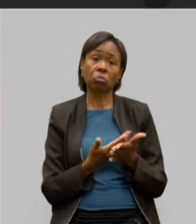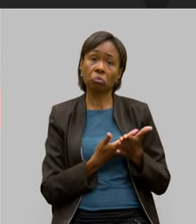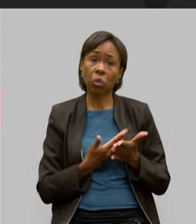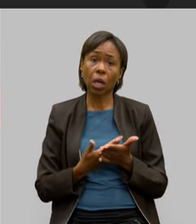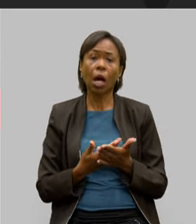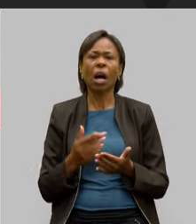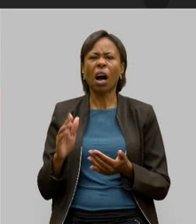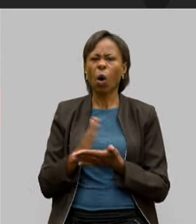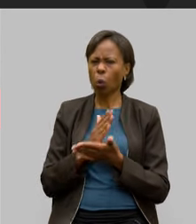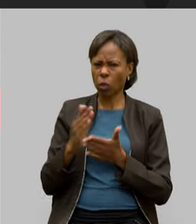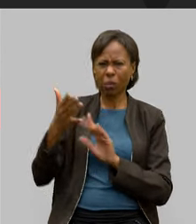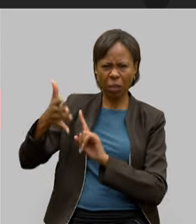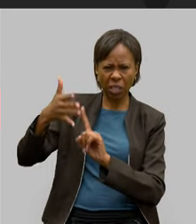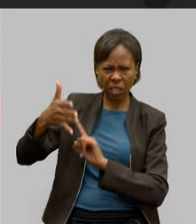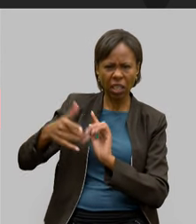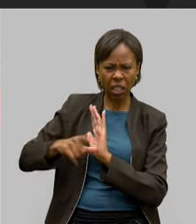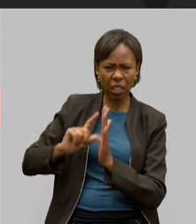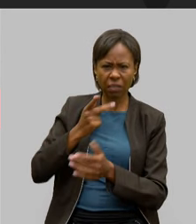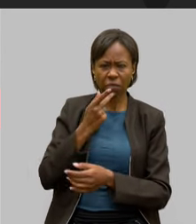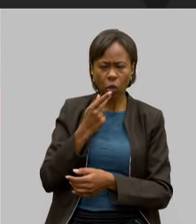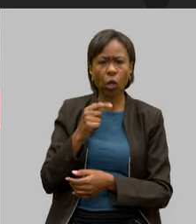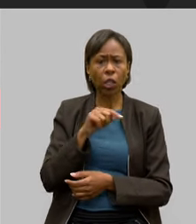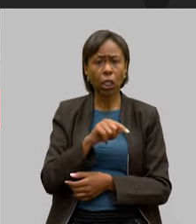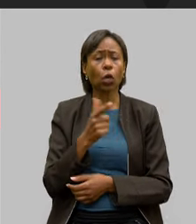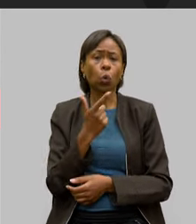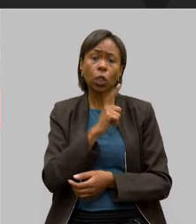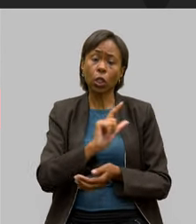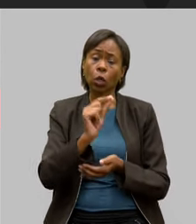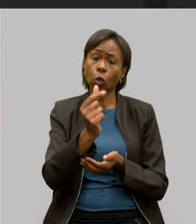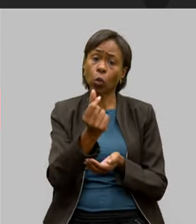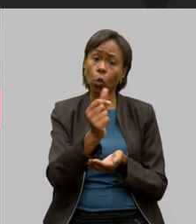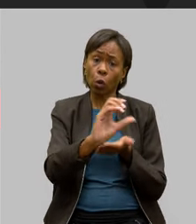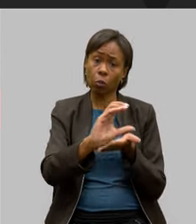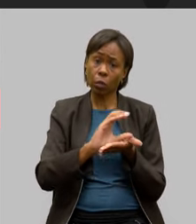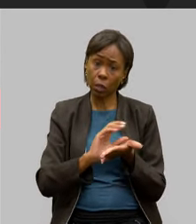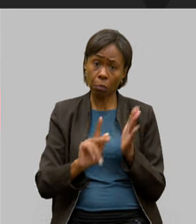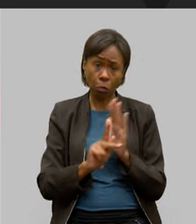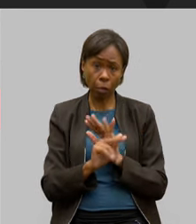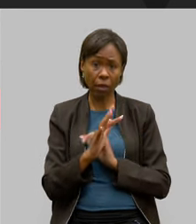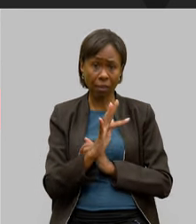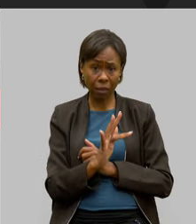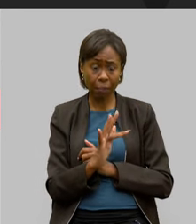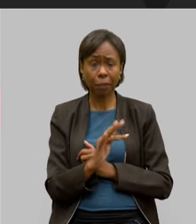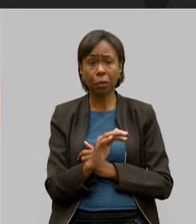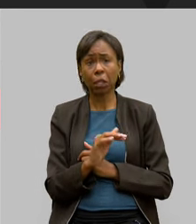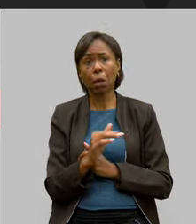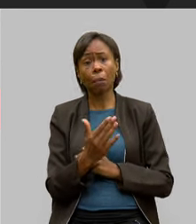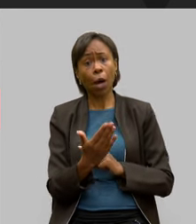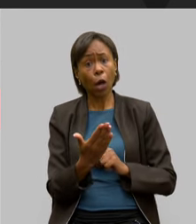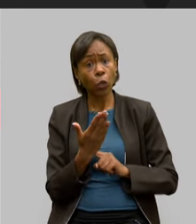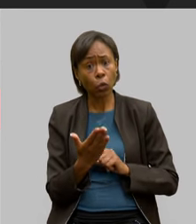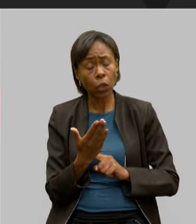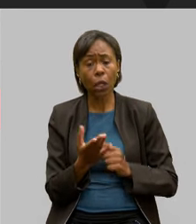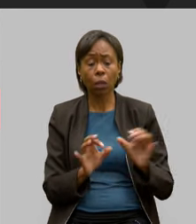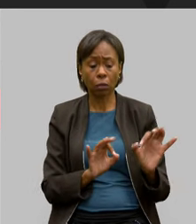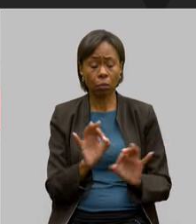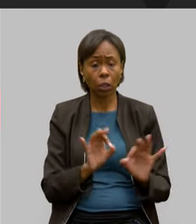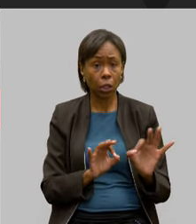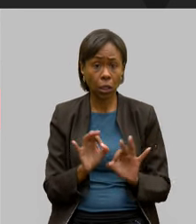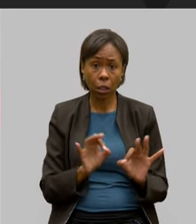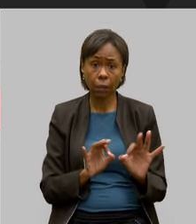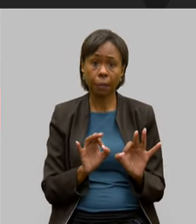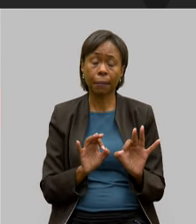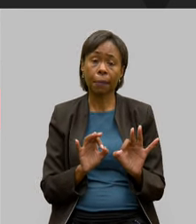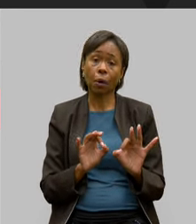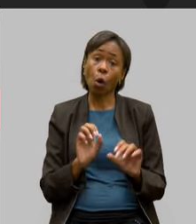Universidades se eles Já conseguiram algum financiamento pela fapemig para poder ajudar nos projetos de pesquisa dele